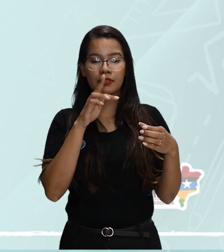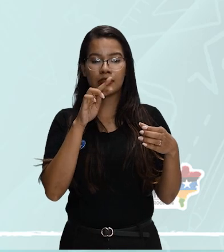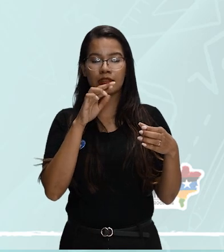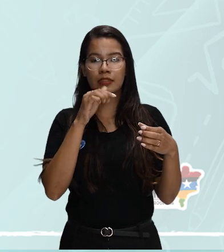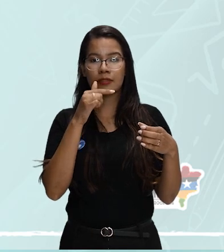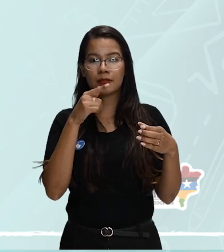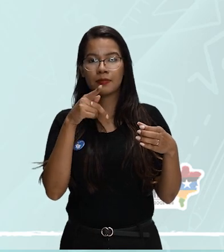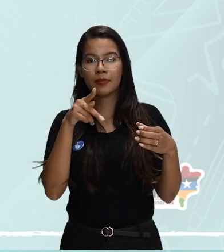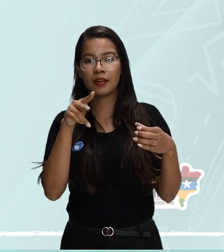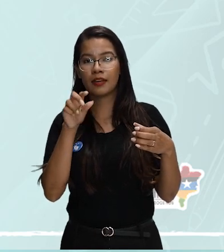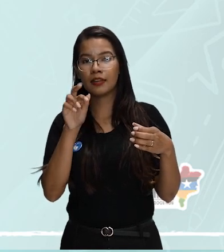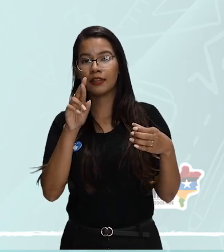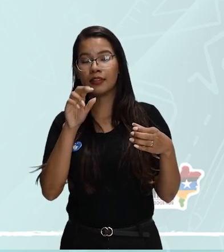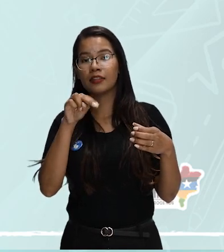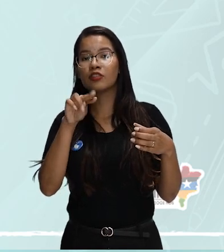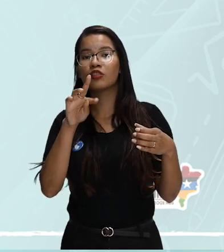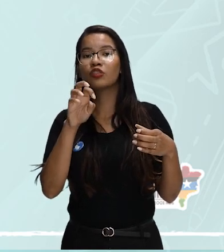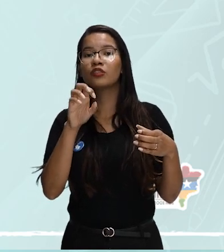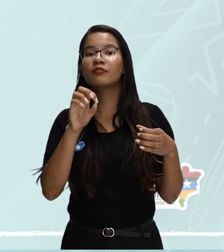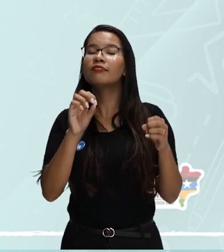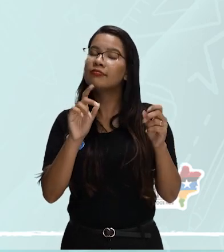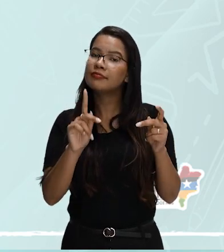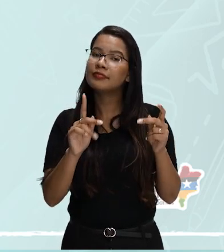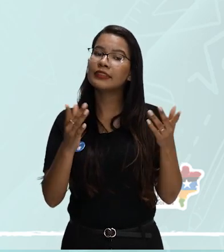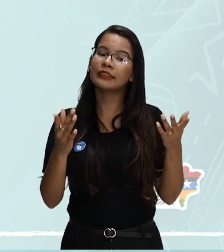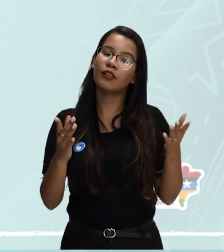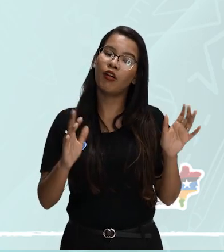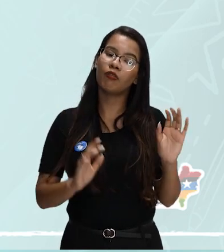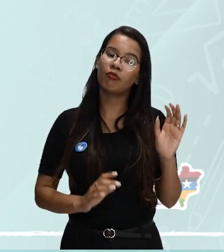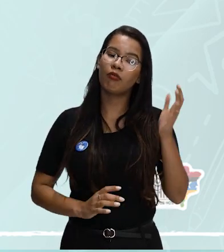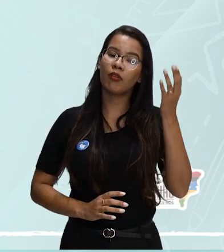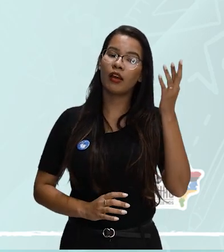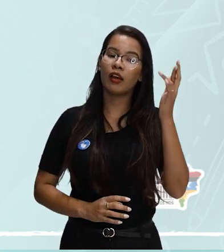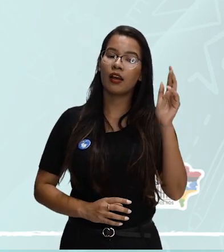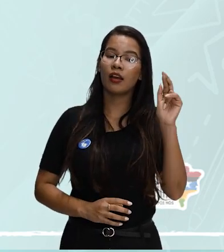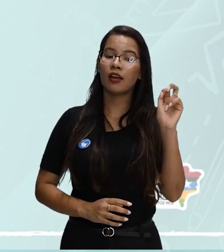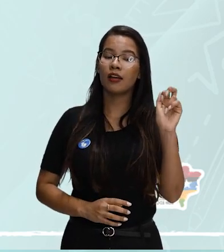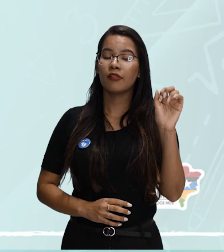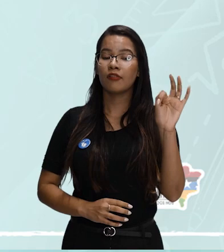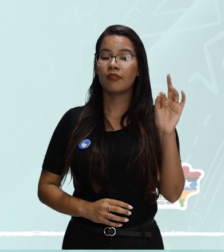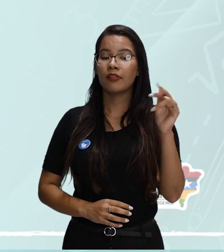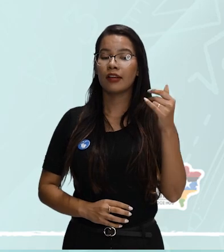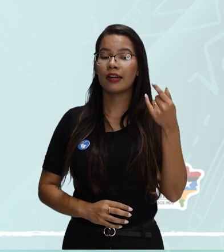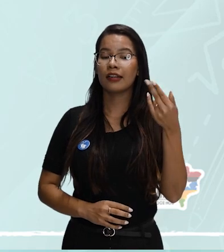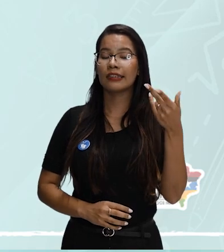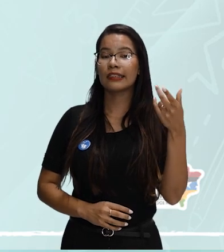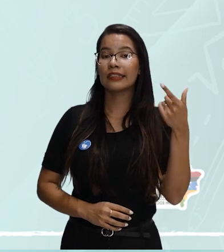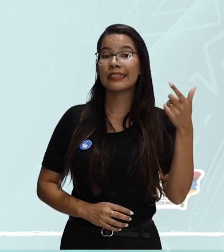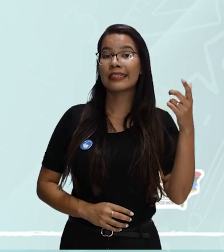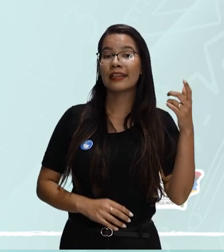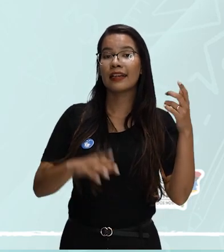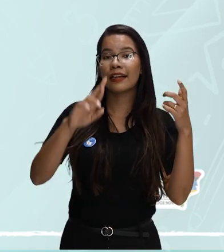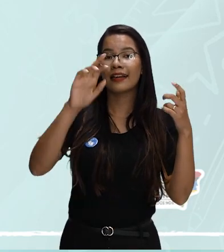e a sua caneta, ok? Então, esse é o fenômeno da refração. Vamos falar bastante sobre eles lá pela frente.